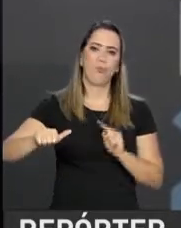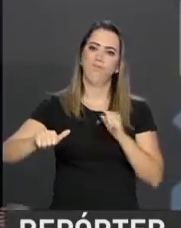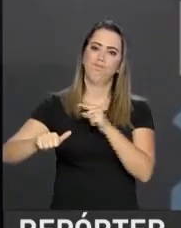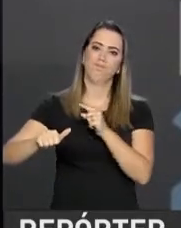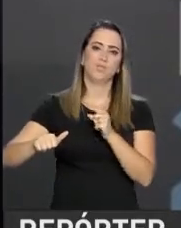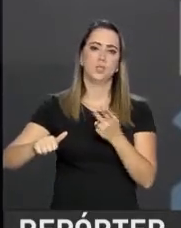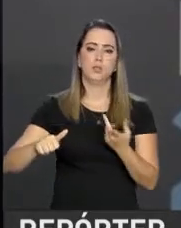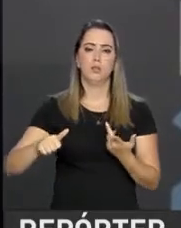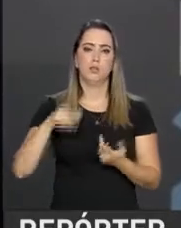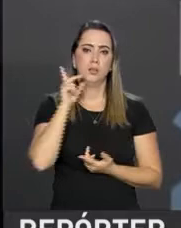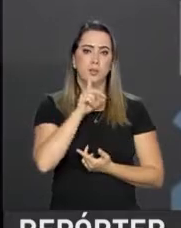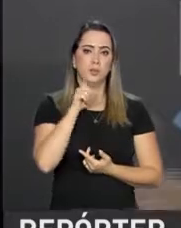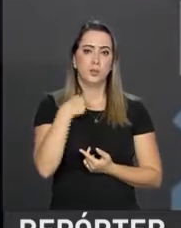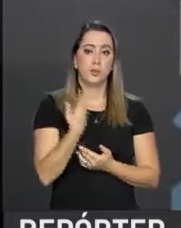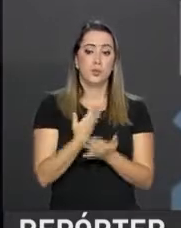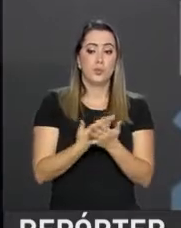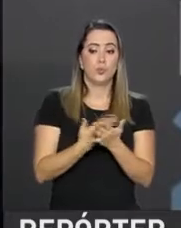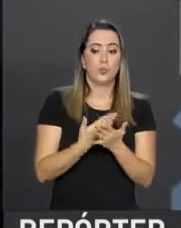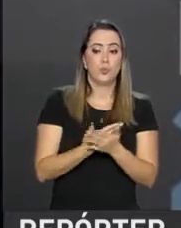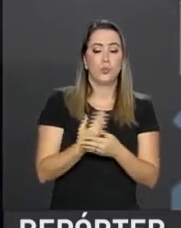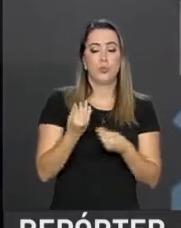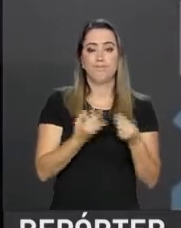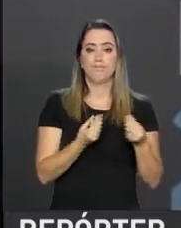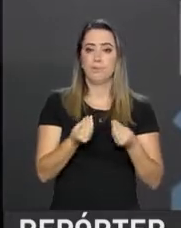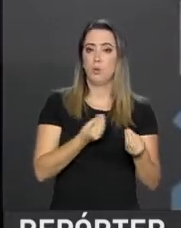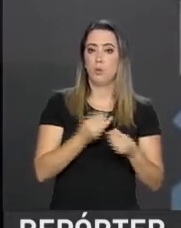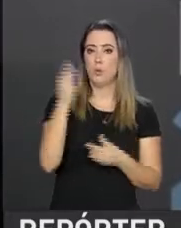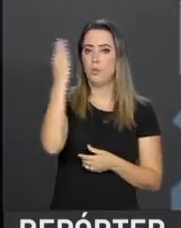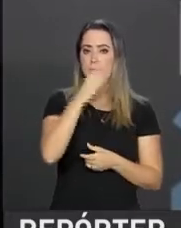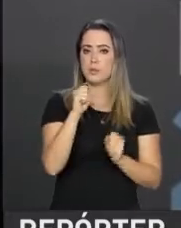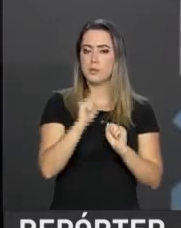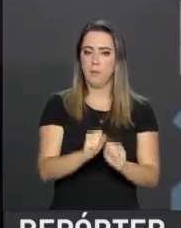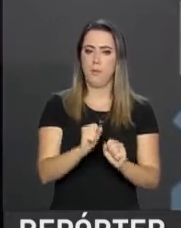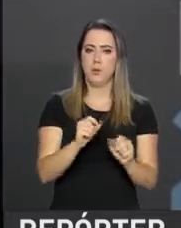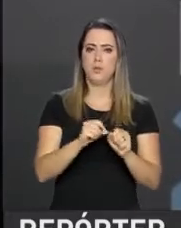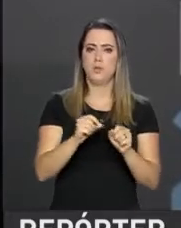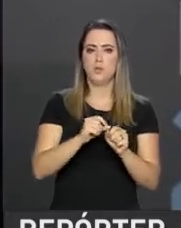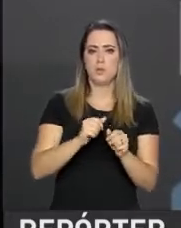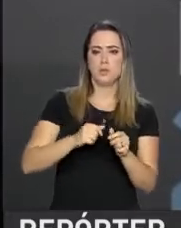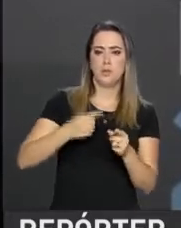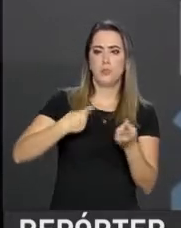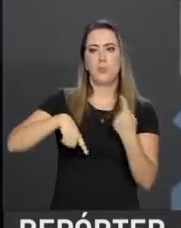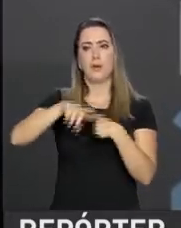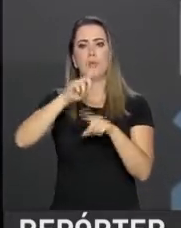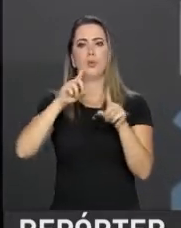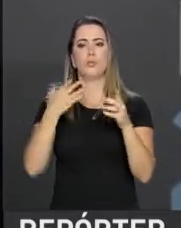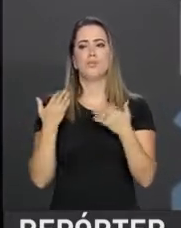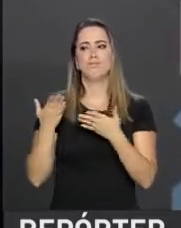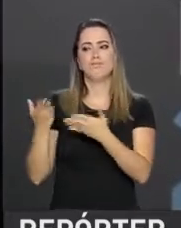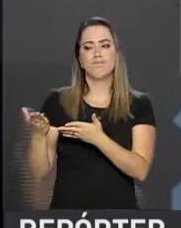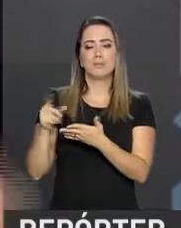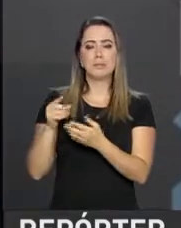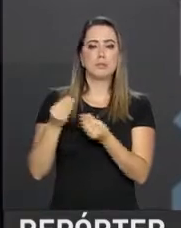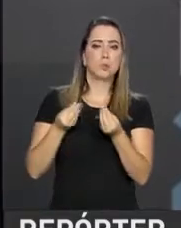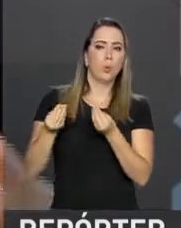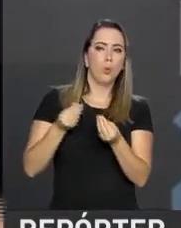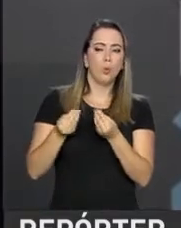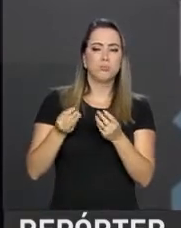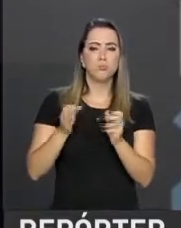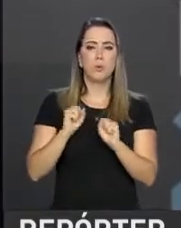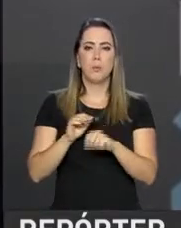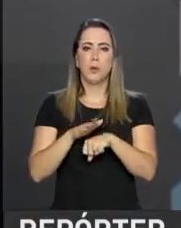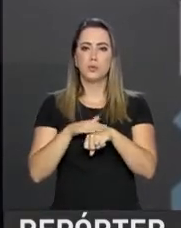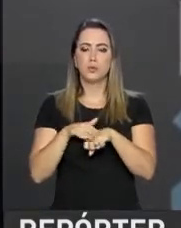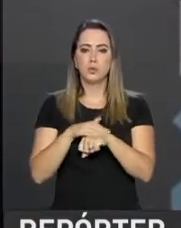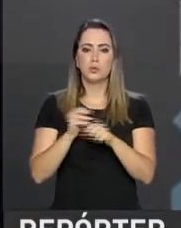estamos estudando do ponto de vista agora do brasil quais são medidas a serem tomadas a podemos fazer o ação